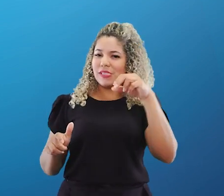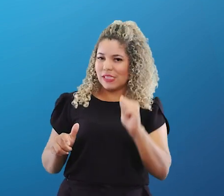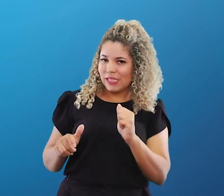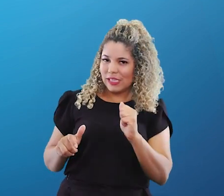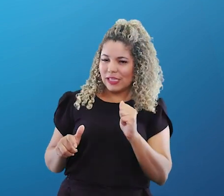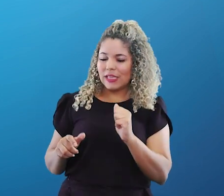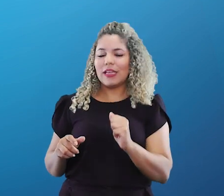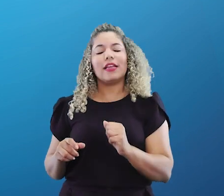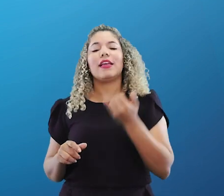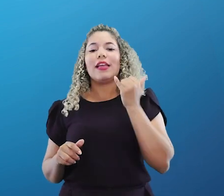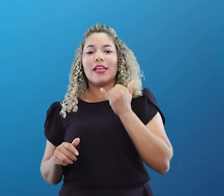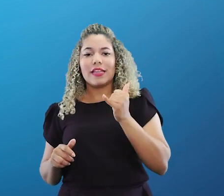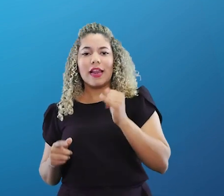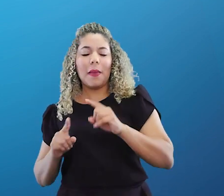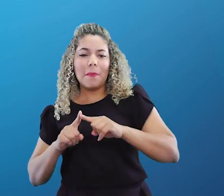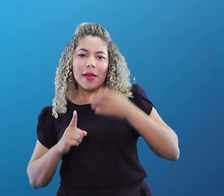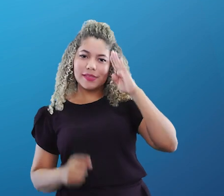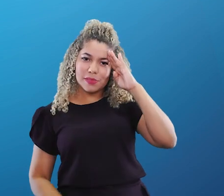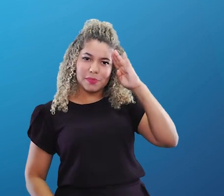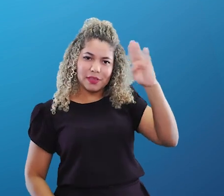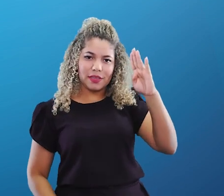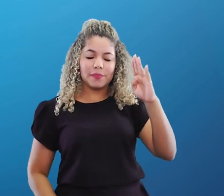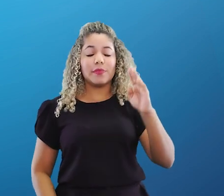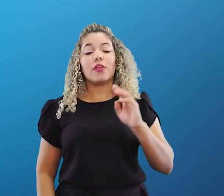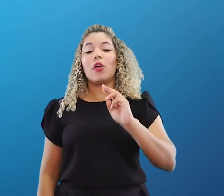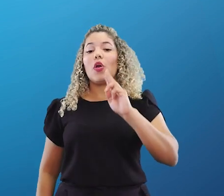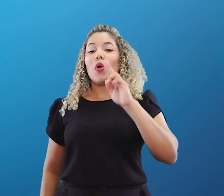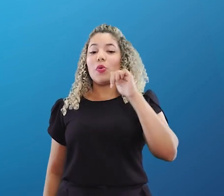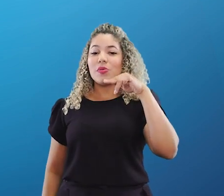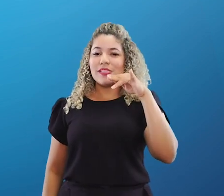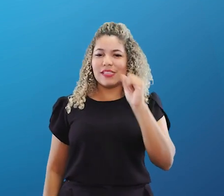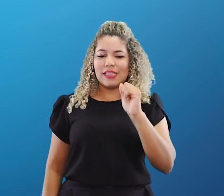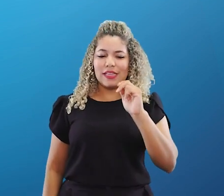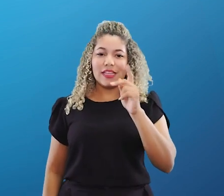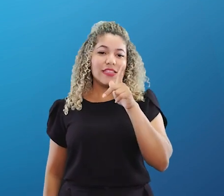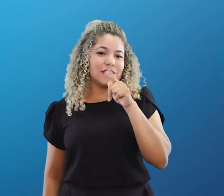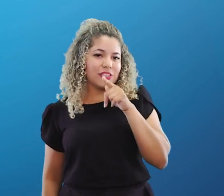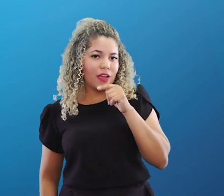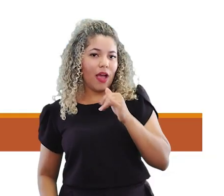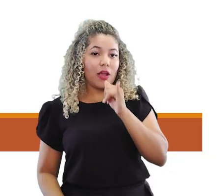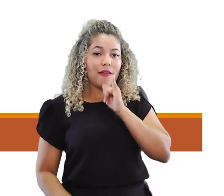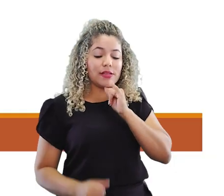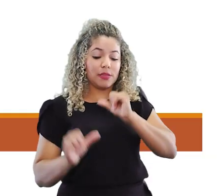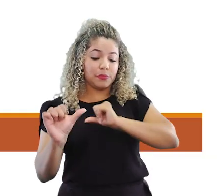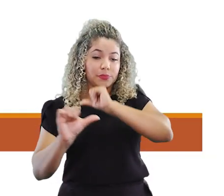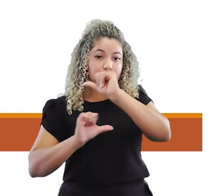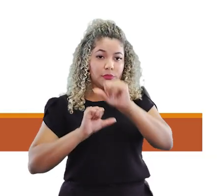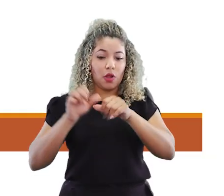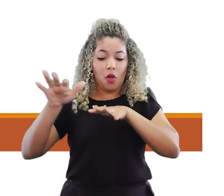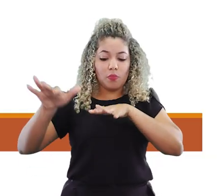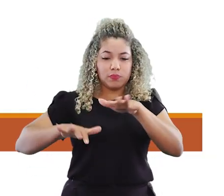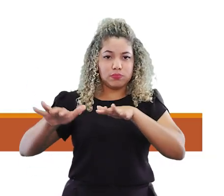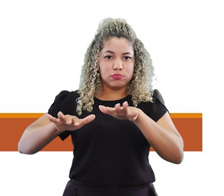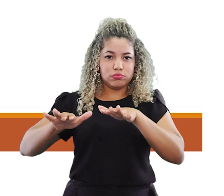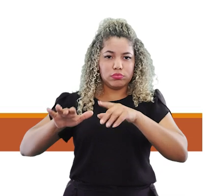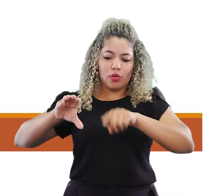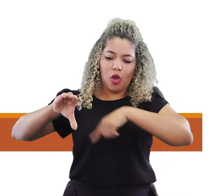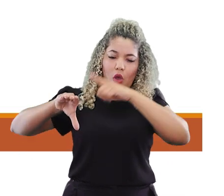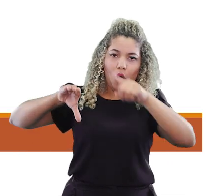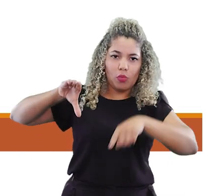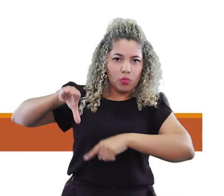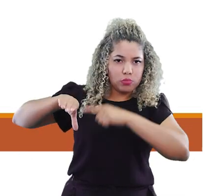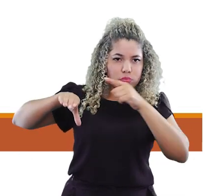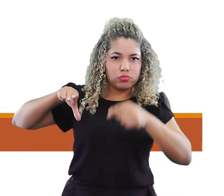hidrelétricas, usinas eólicas, mas principalmente usinas hidrelétricas, onde nós temos a transformação do movimento da